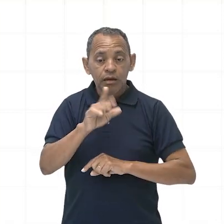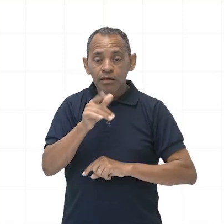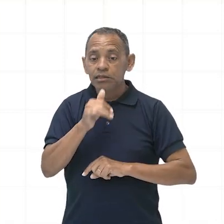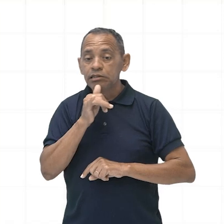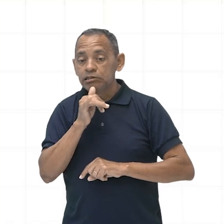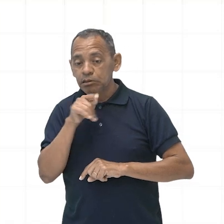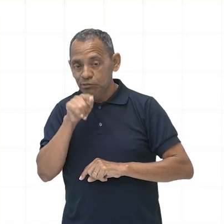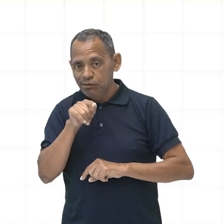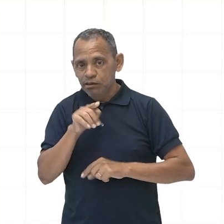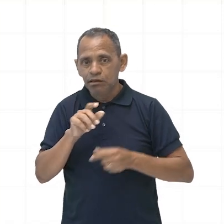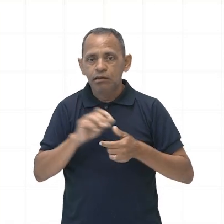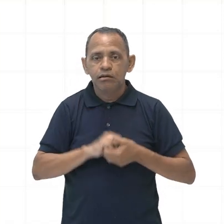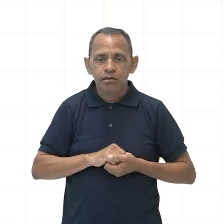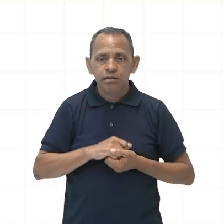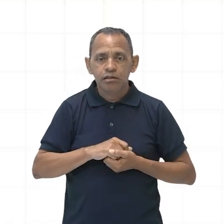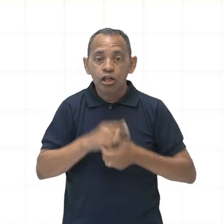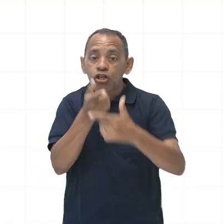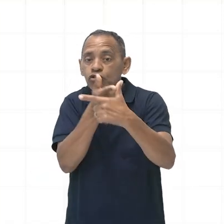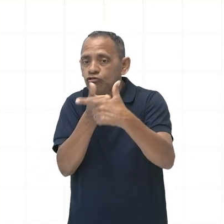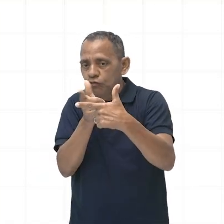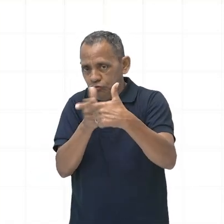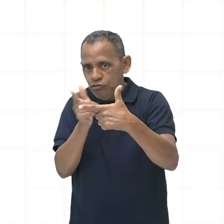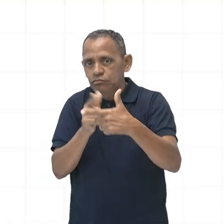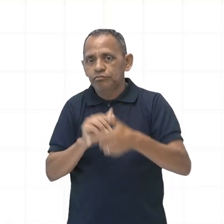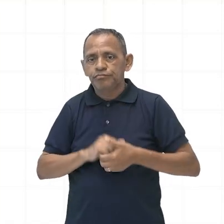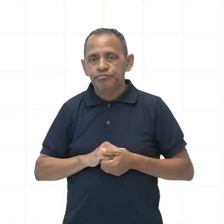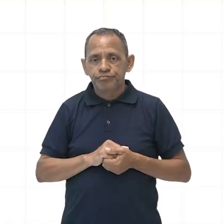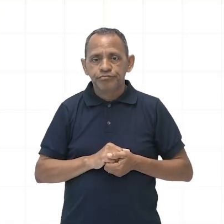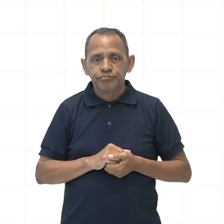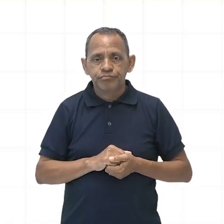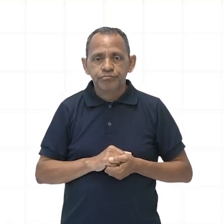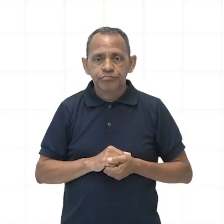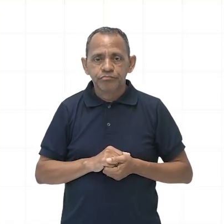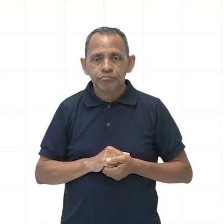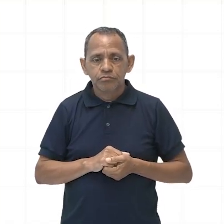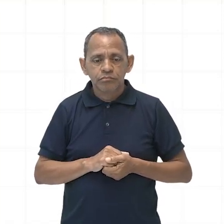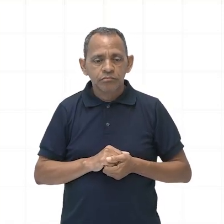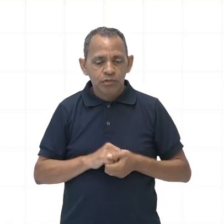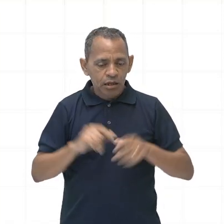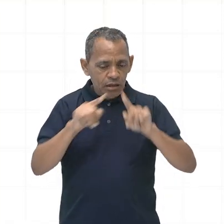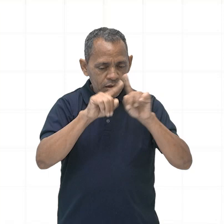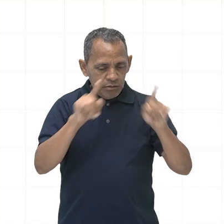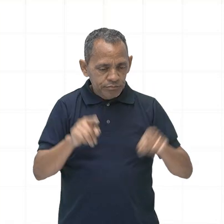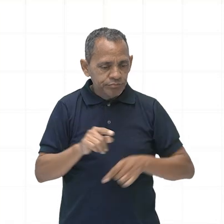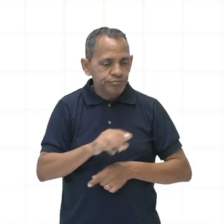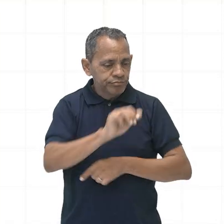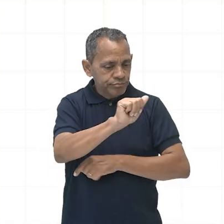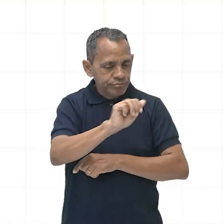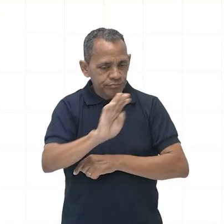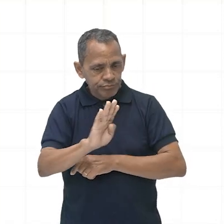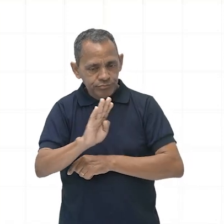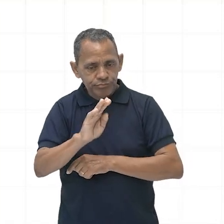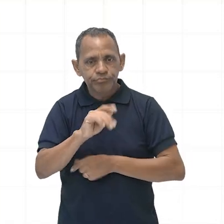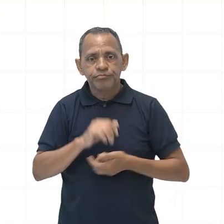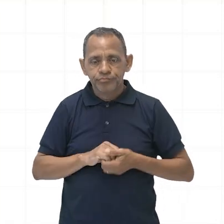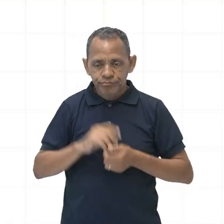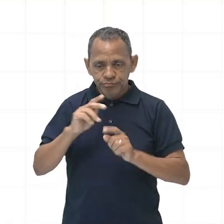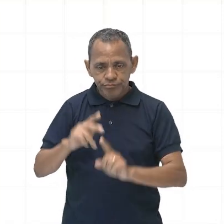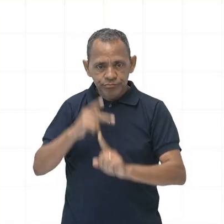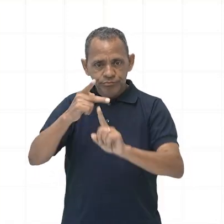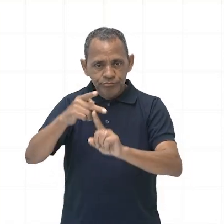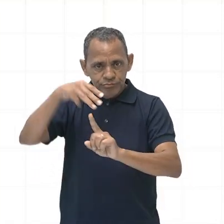por B e tudo isso aqui é elevado ao expoente N. Então, o que a gente pode fazer com essa